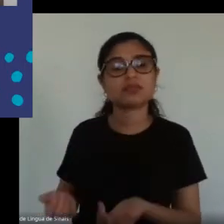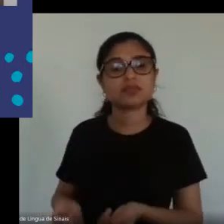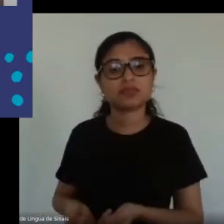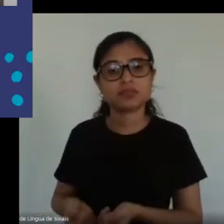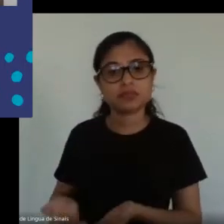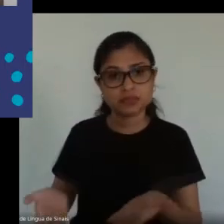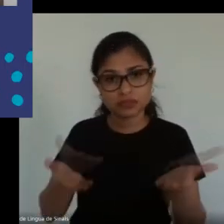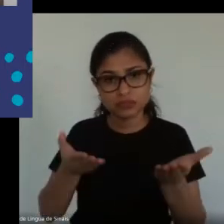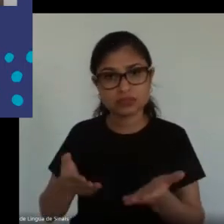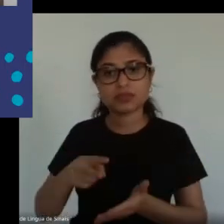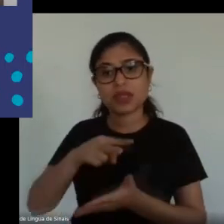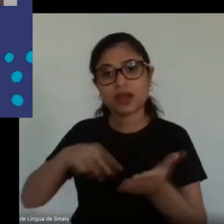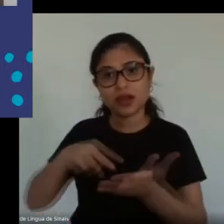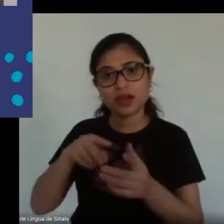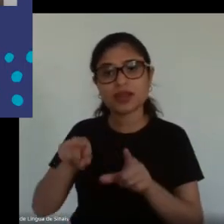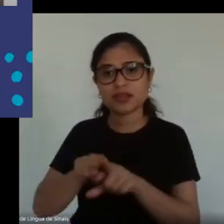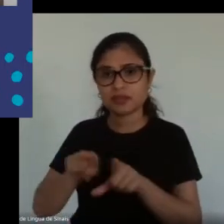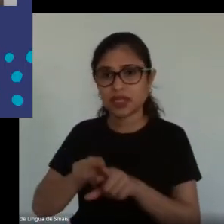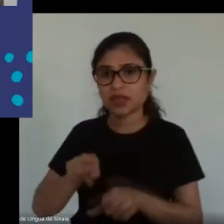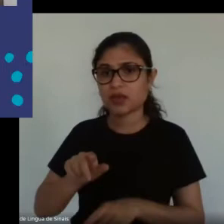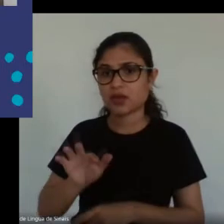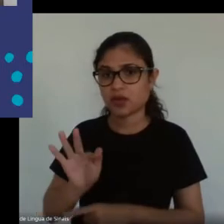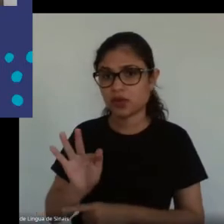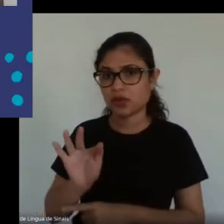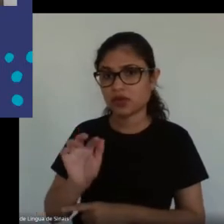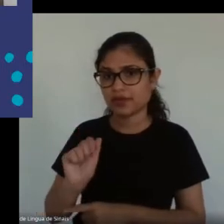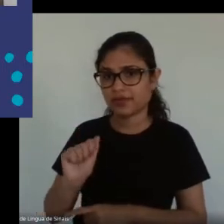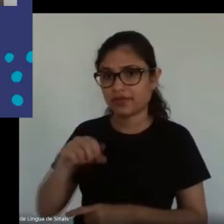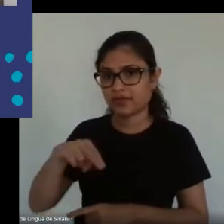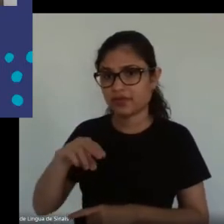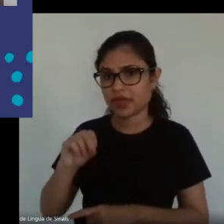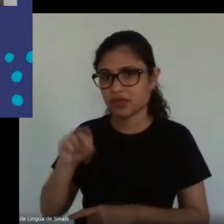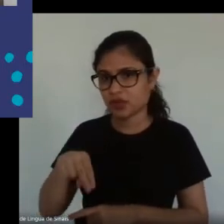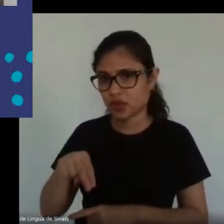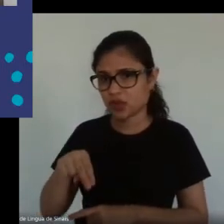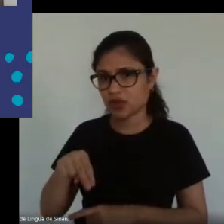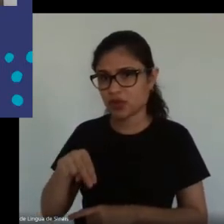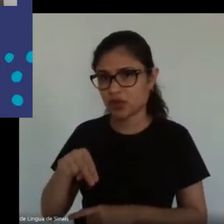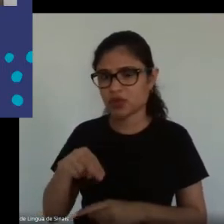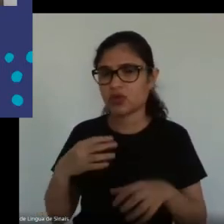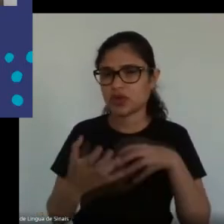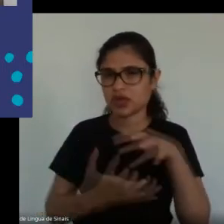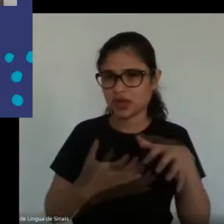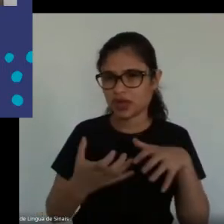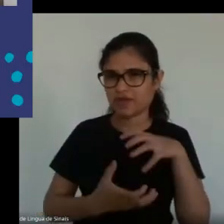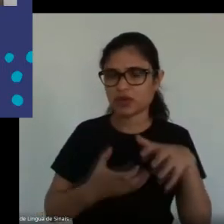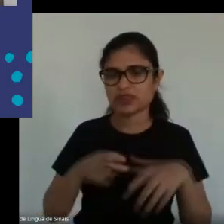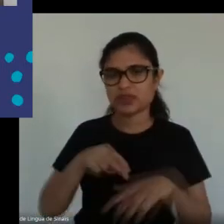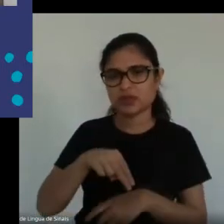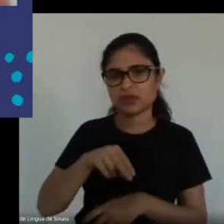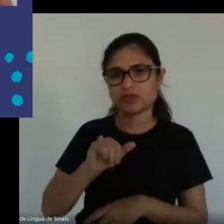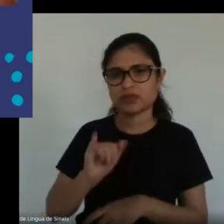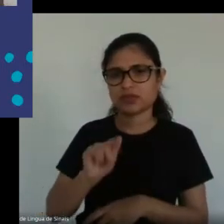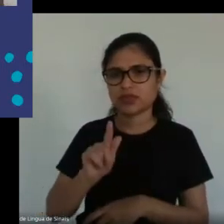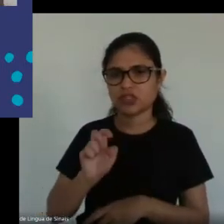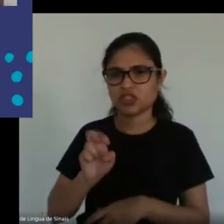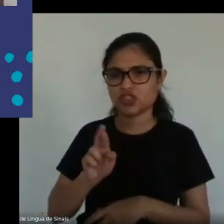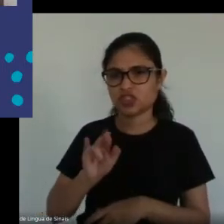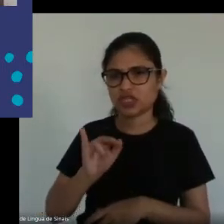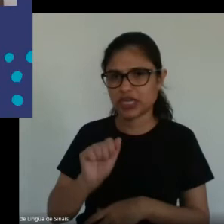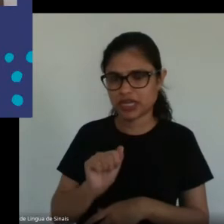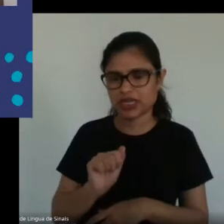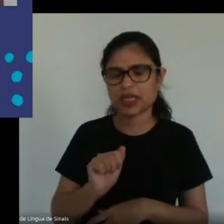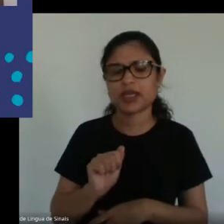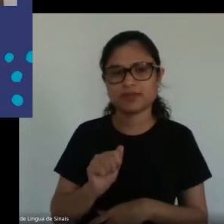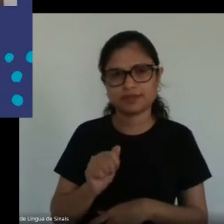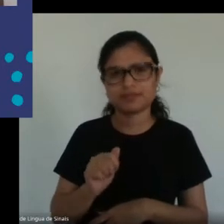Fanon, sabe? Sabe o Fanon, que estava lá na Revolução da Nigéria? Acho que é, né? Não lembro agora direito